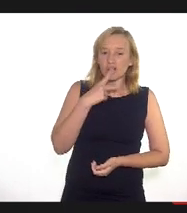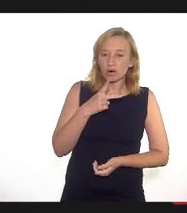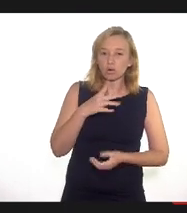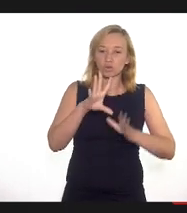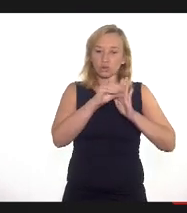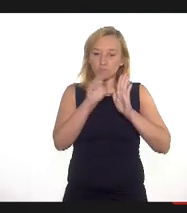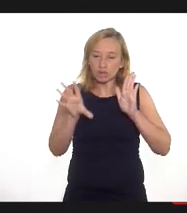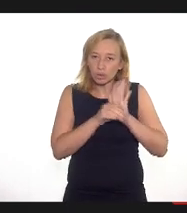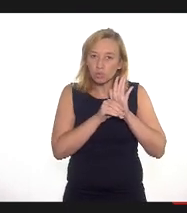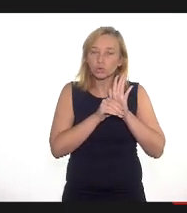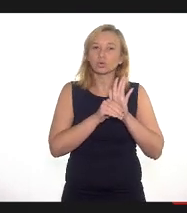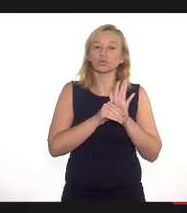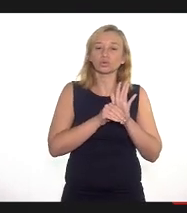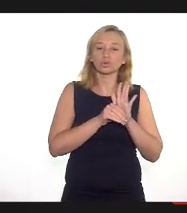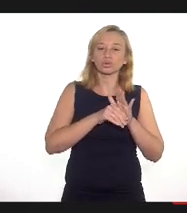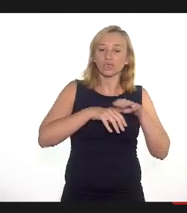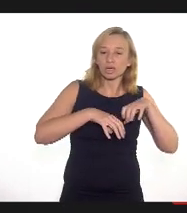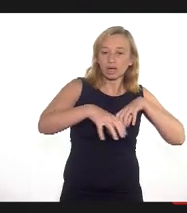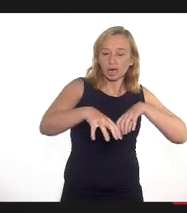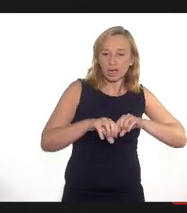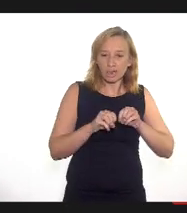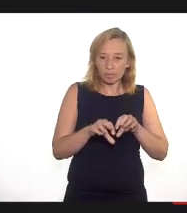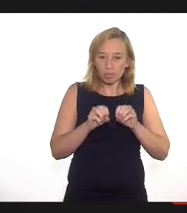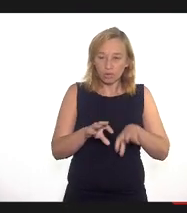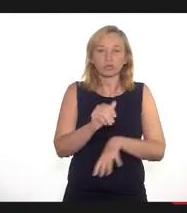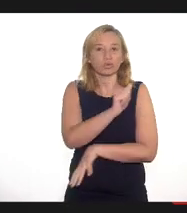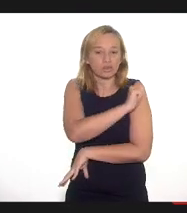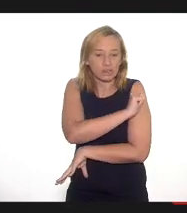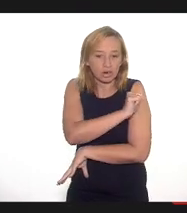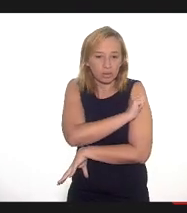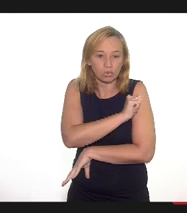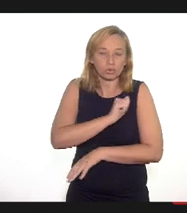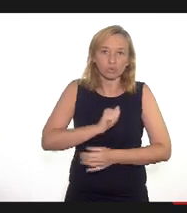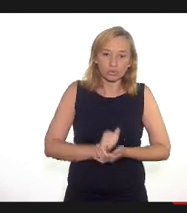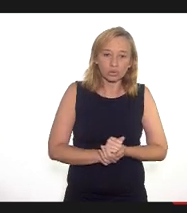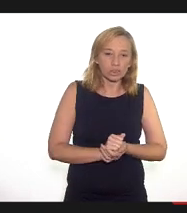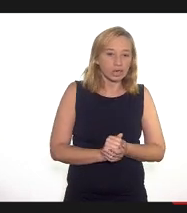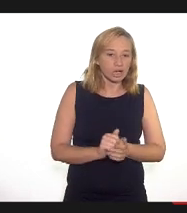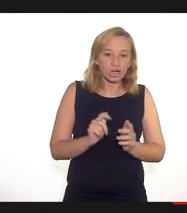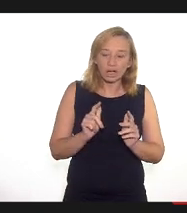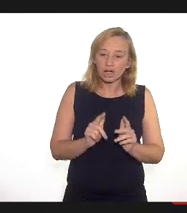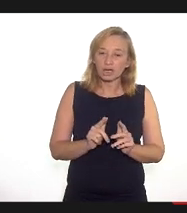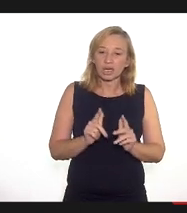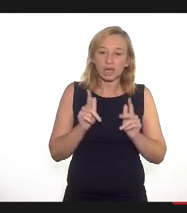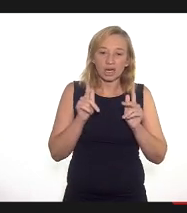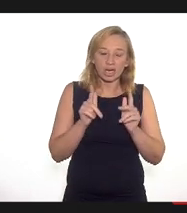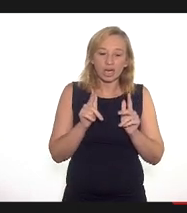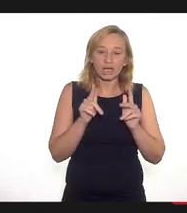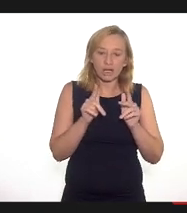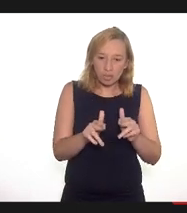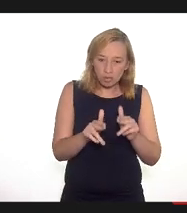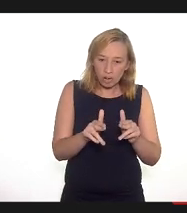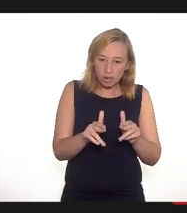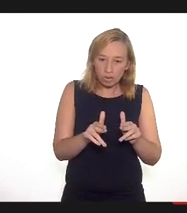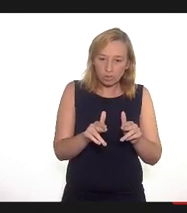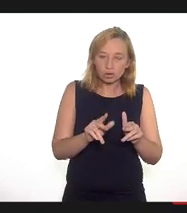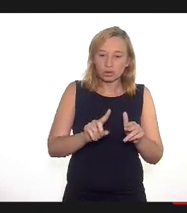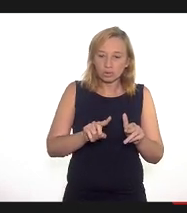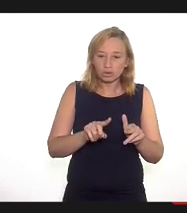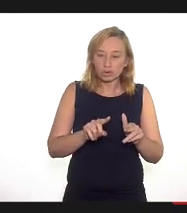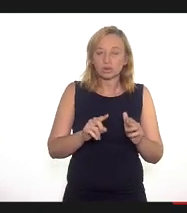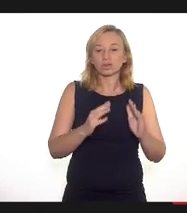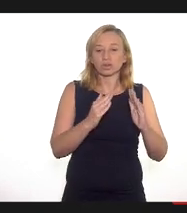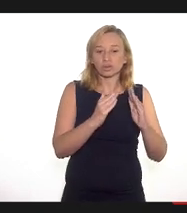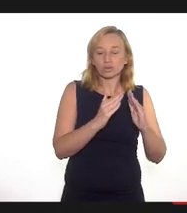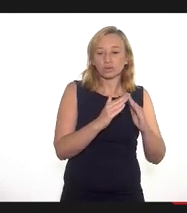conteúdos remotos para os alunos é mais ou menos semelhante com o que foi oferecido nos colégios de aplicação que nós temos